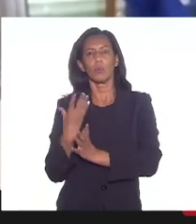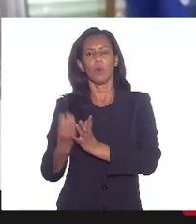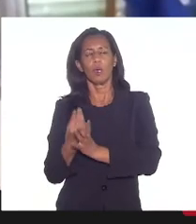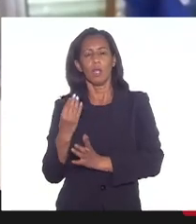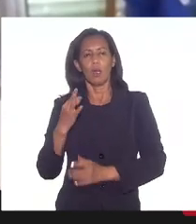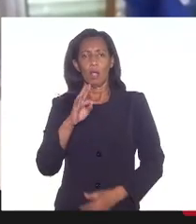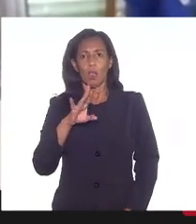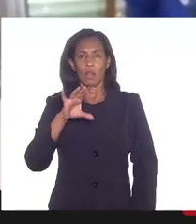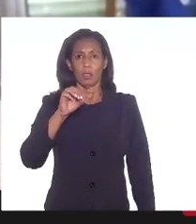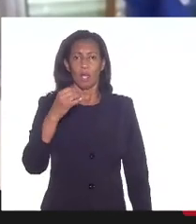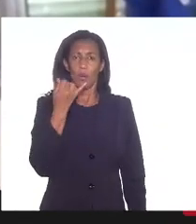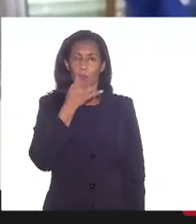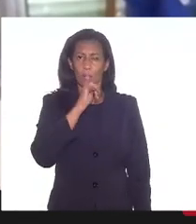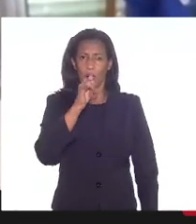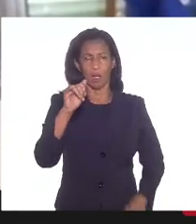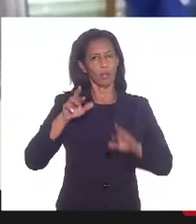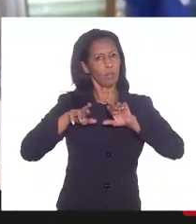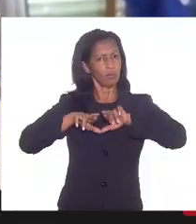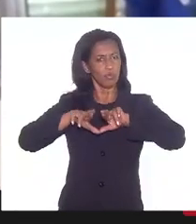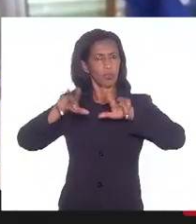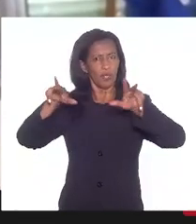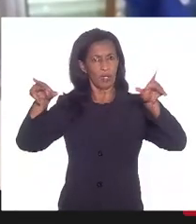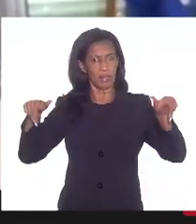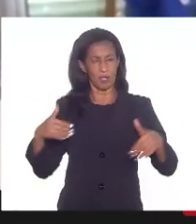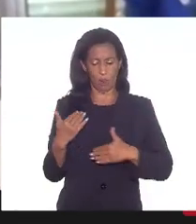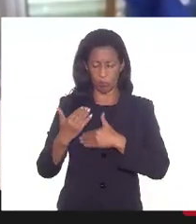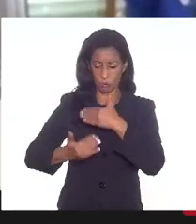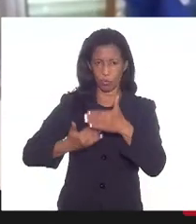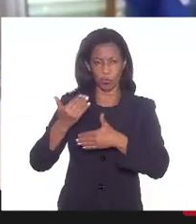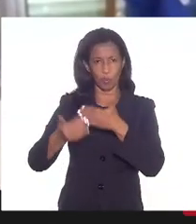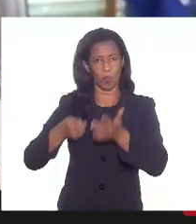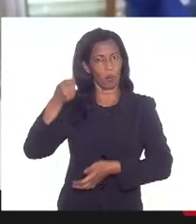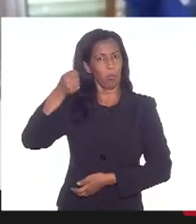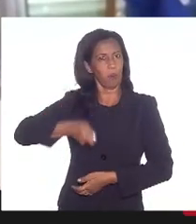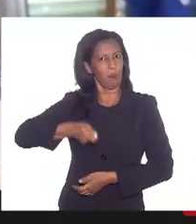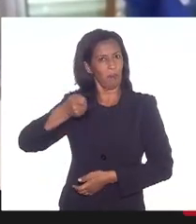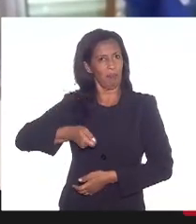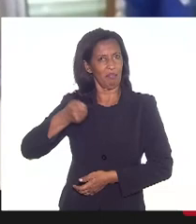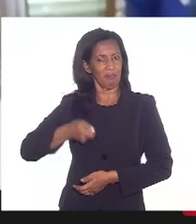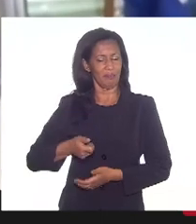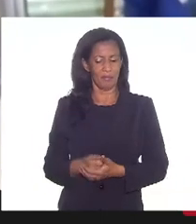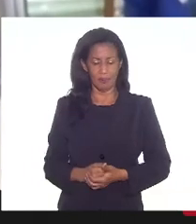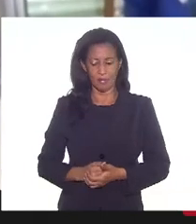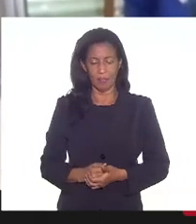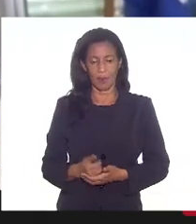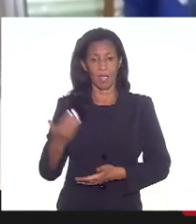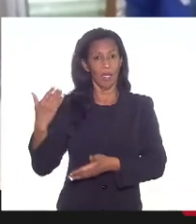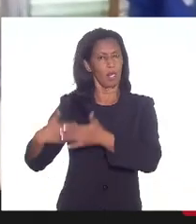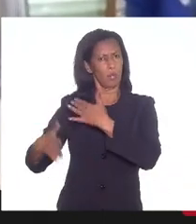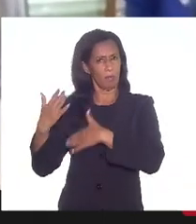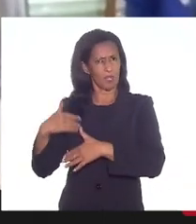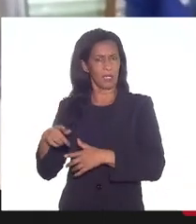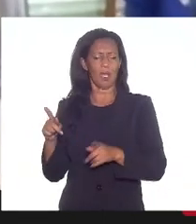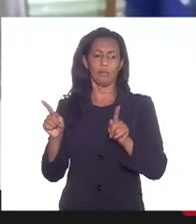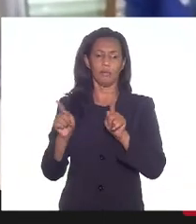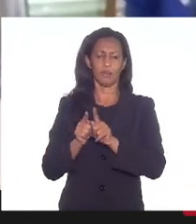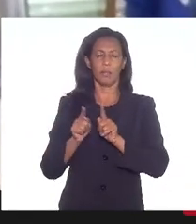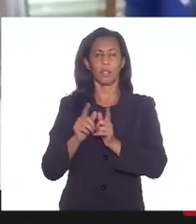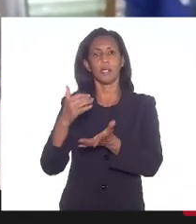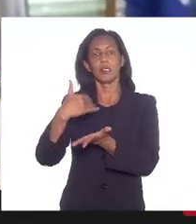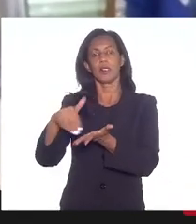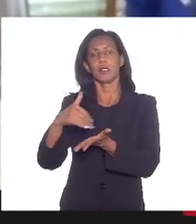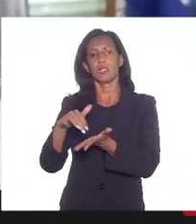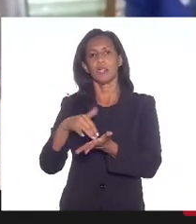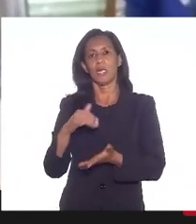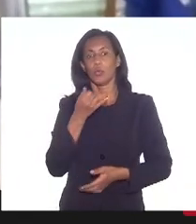termoelétricas, certamente é um diferencial para os próximos leilões. Eu, no passado, fiz algo semelhante no Rio de Janeiro, quando era secretário de